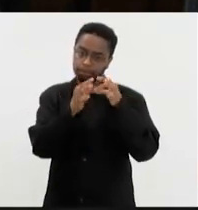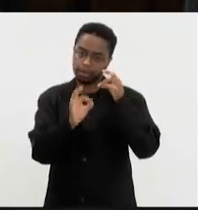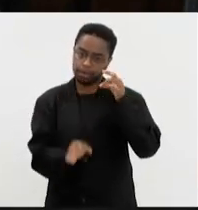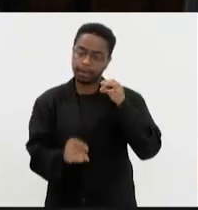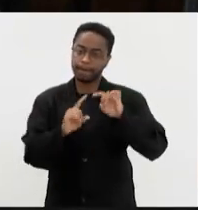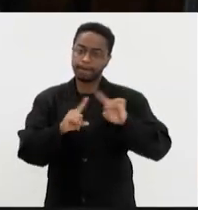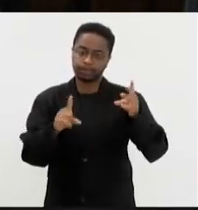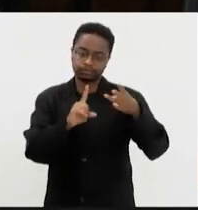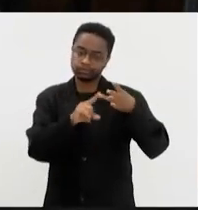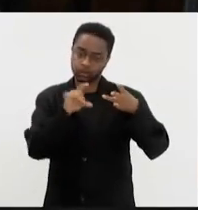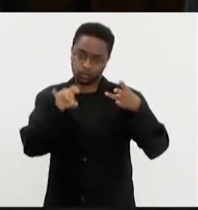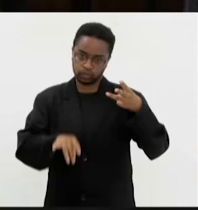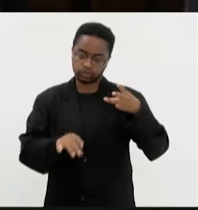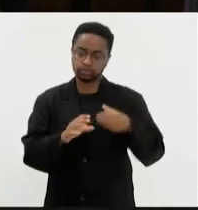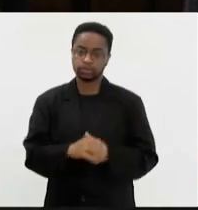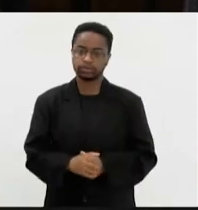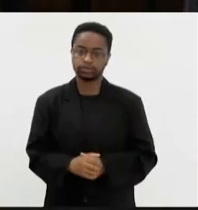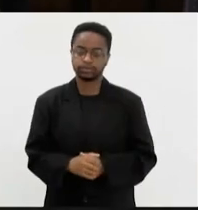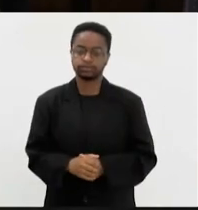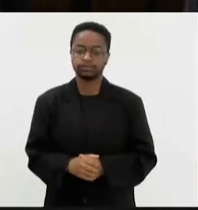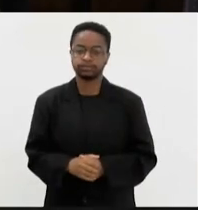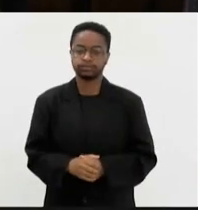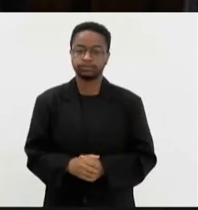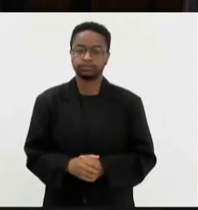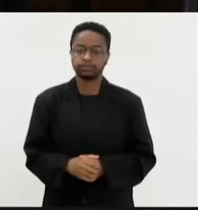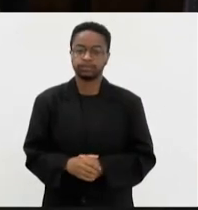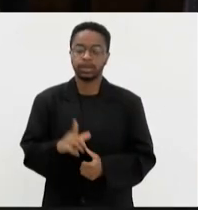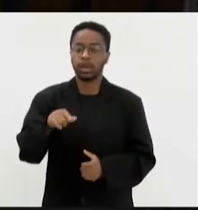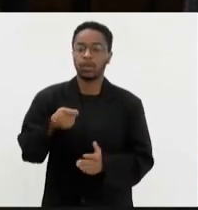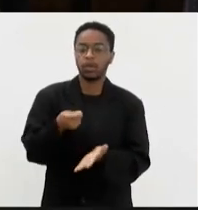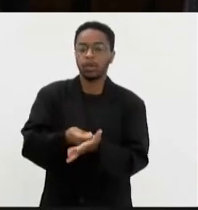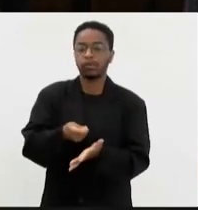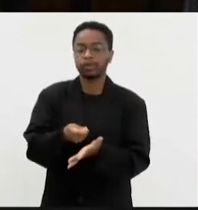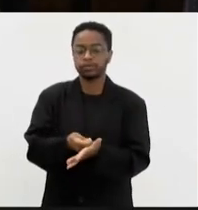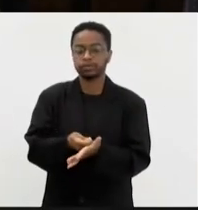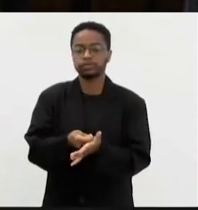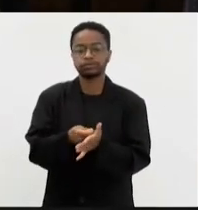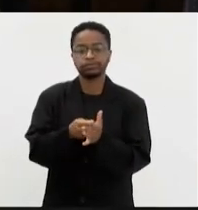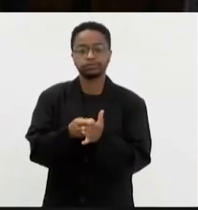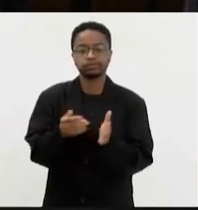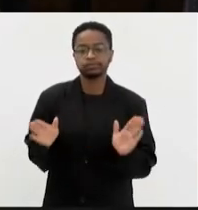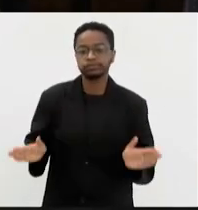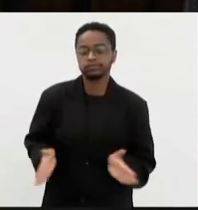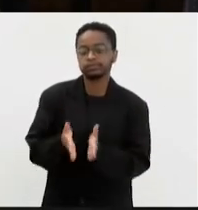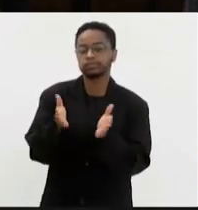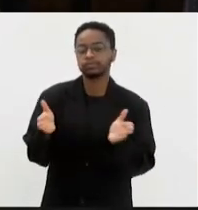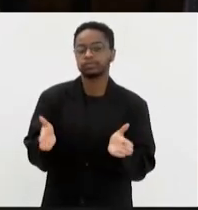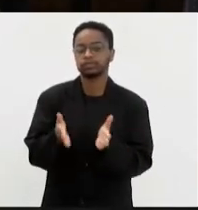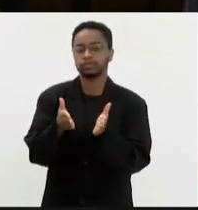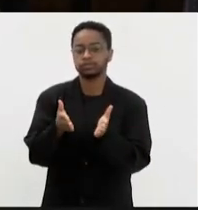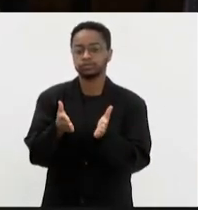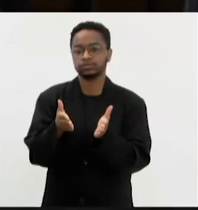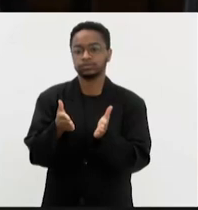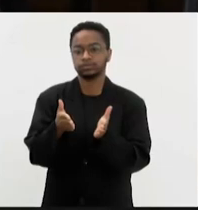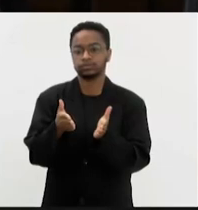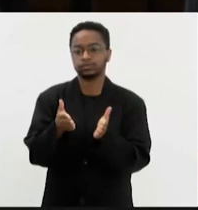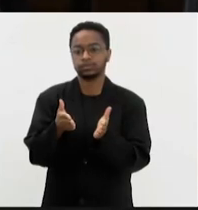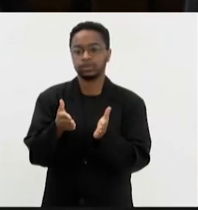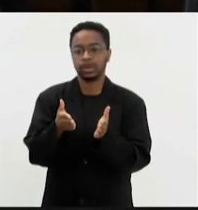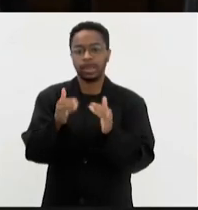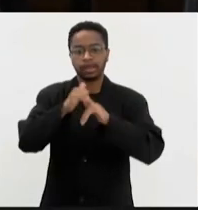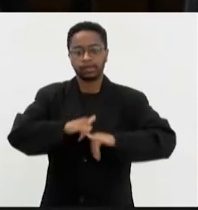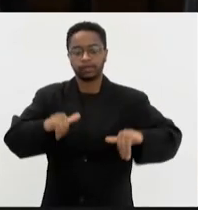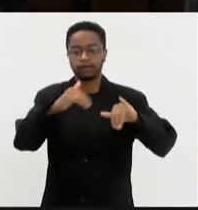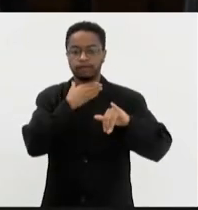uma Terceira Dimensão que eu chamo atenção de vocês o dever de impulsionamento da desdita de uma fake